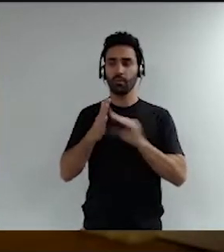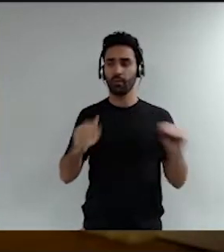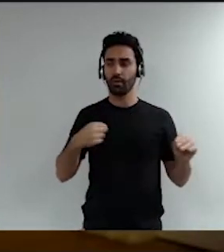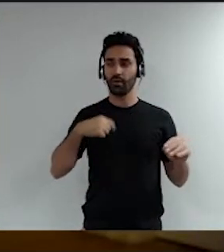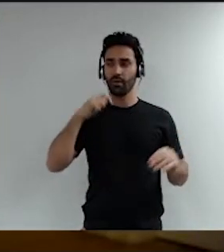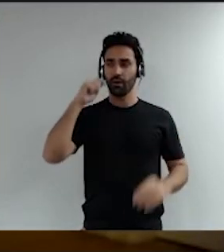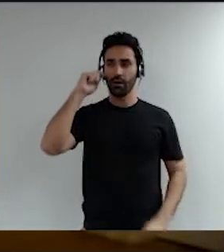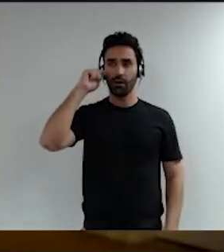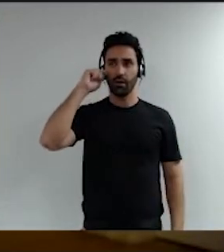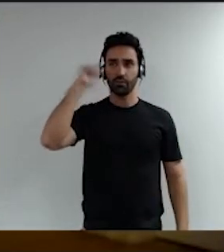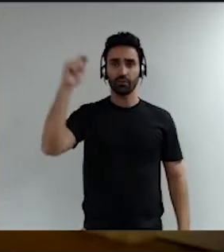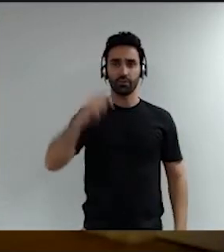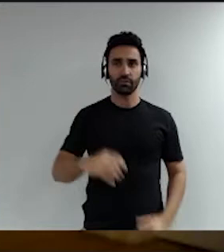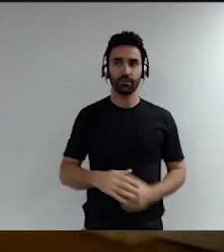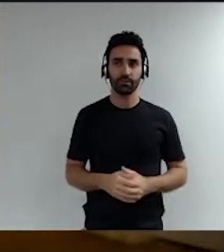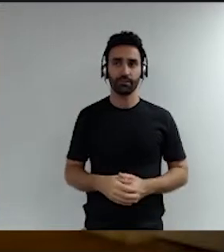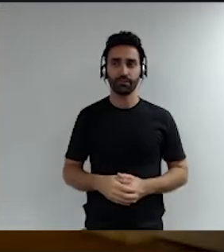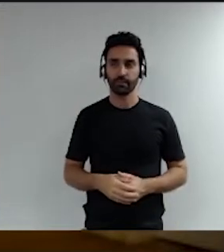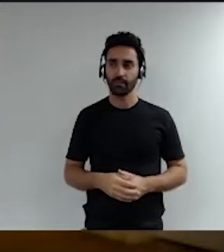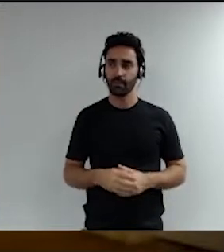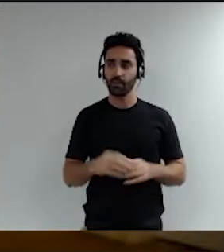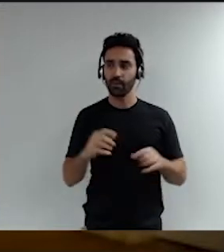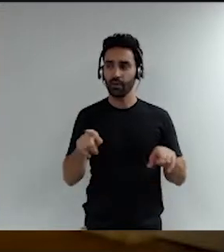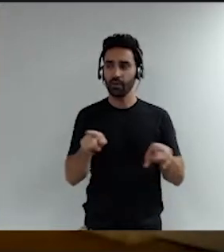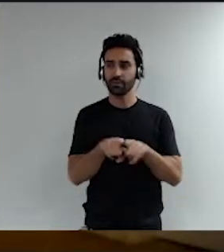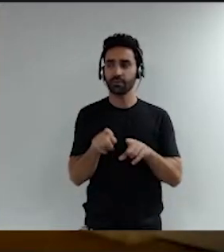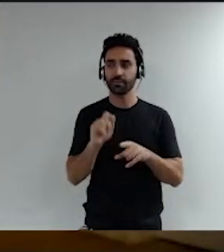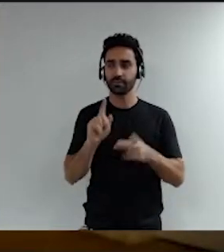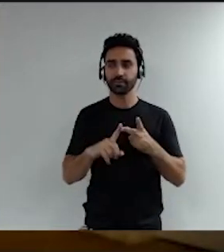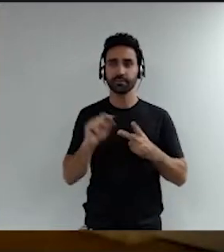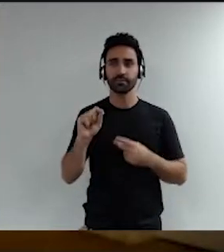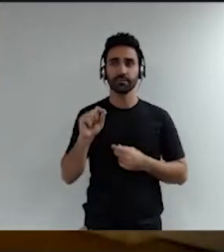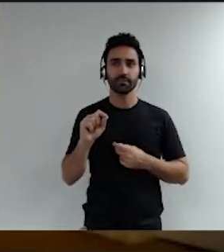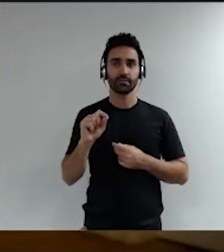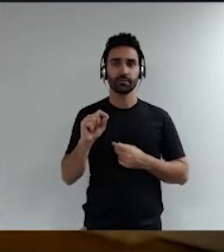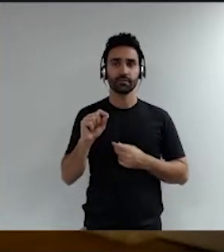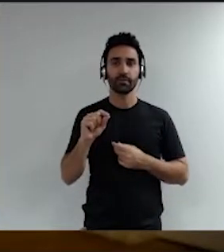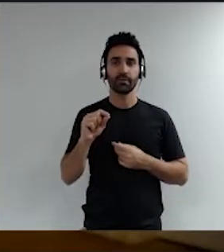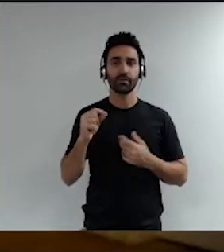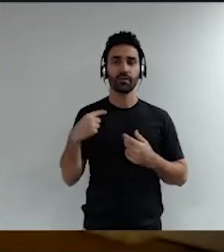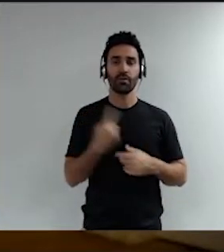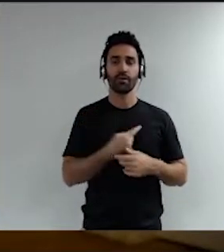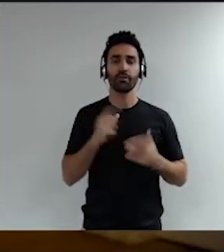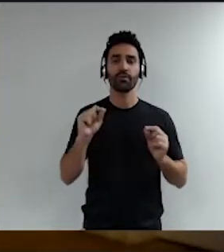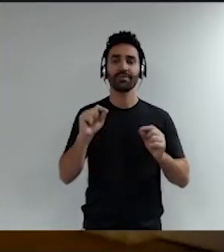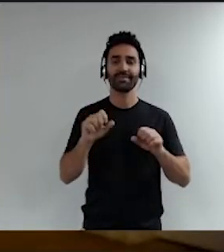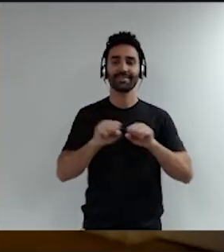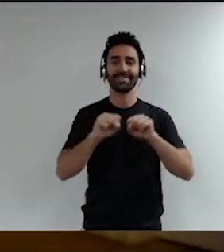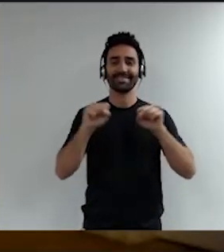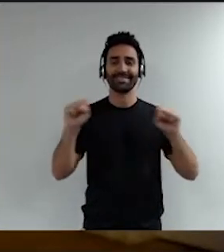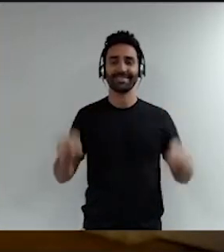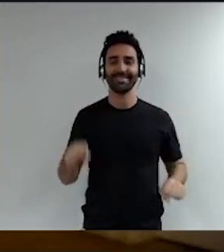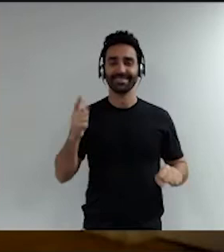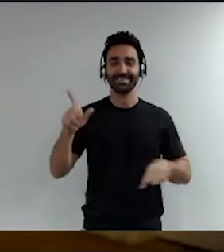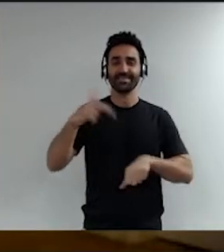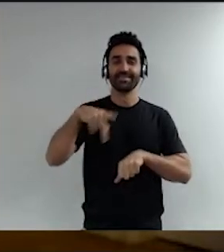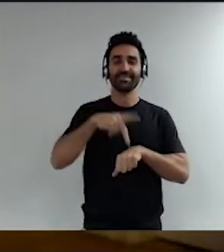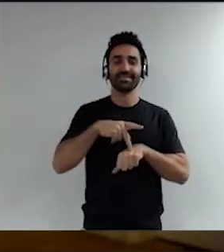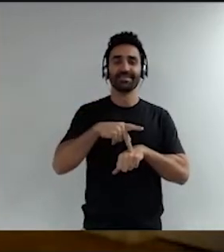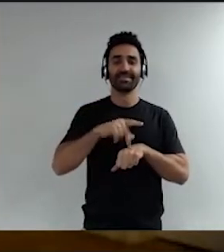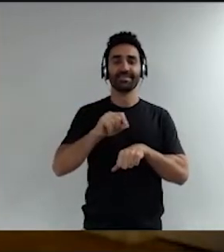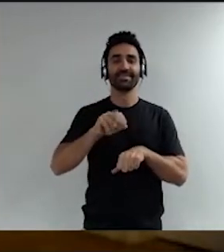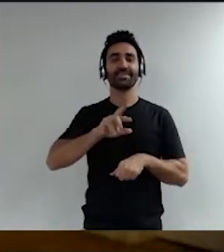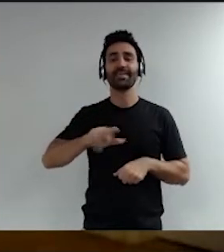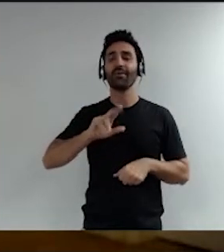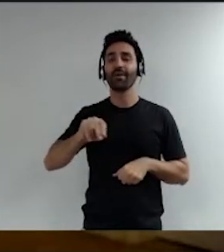colegiado. Tudo é colegiado. Nós não vamos adotar aqui o sistema de outros países do julgamento secreto. Essa